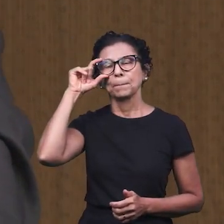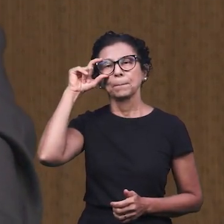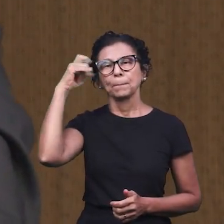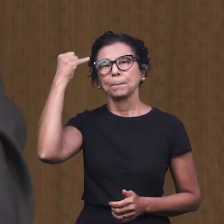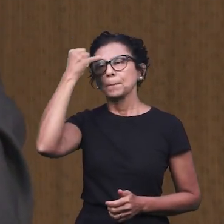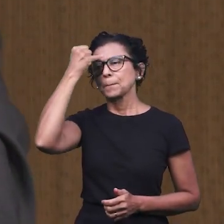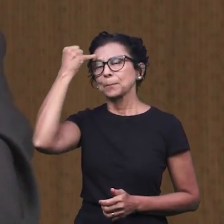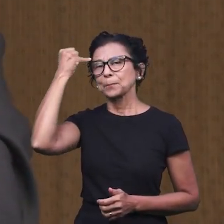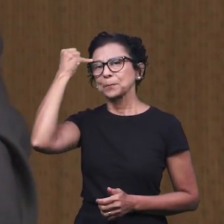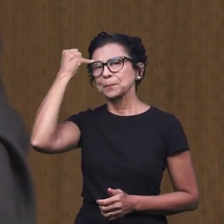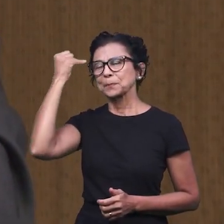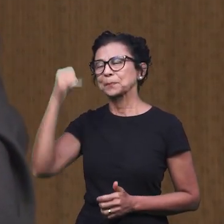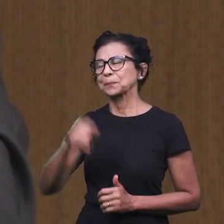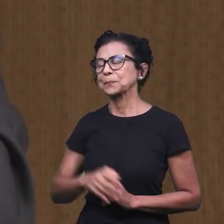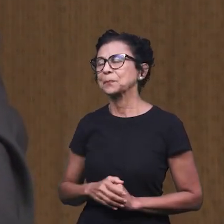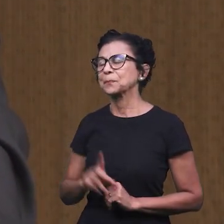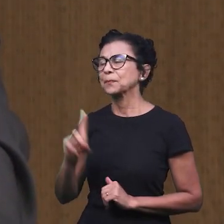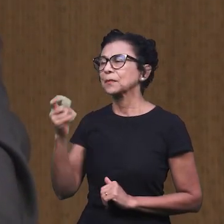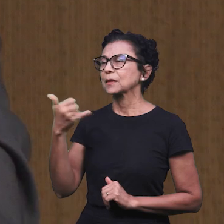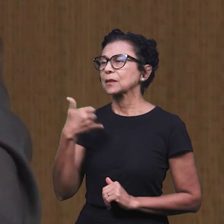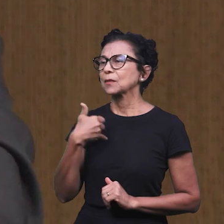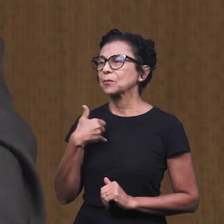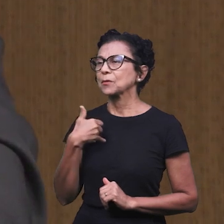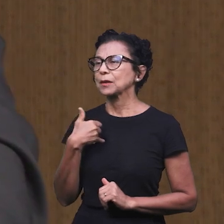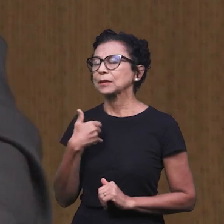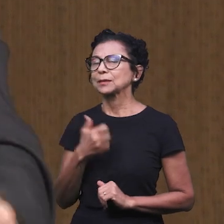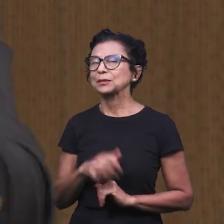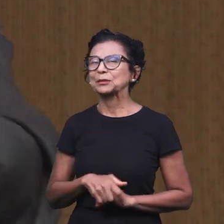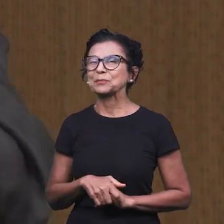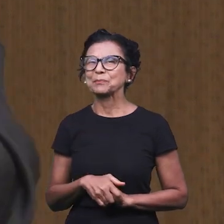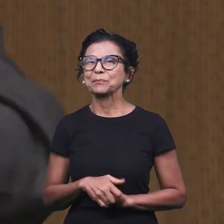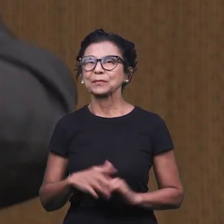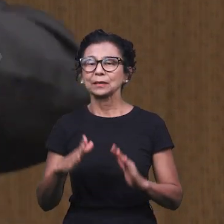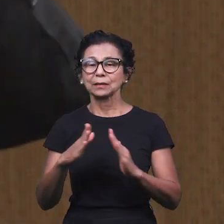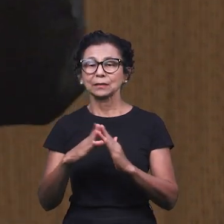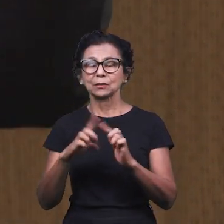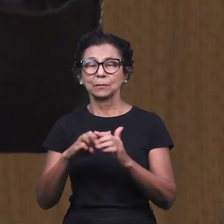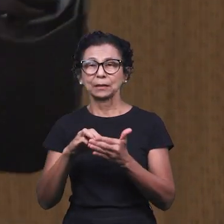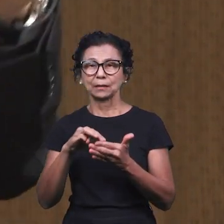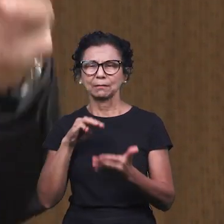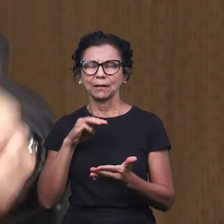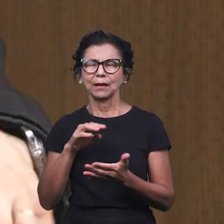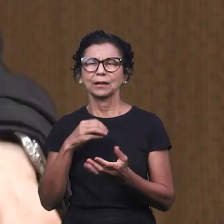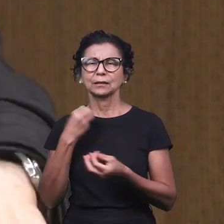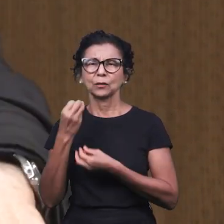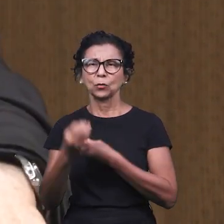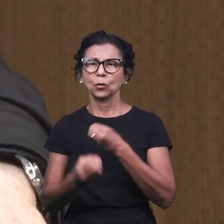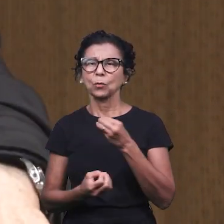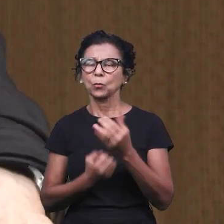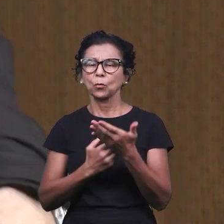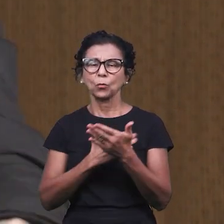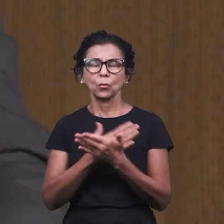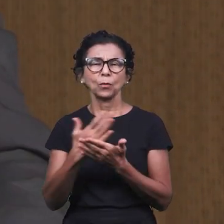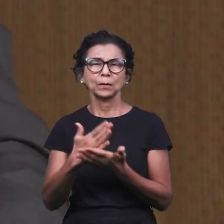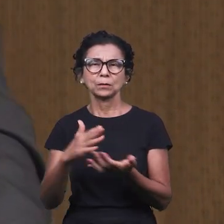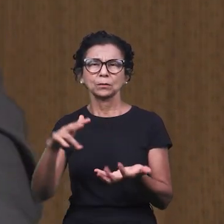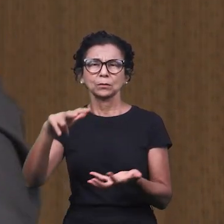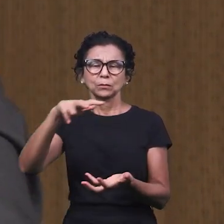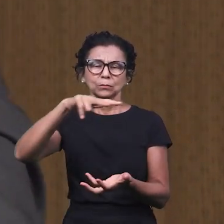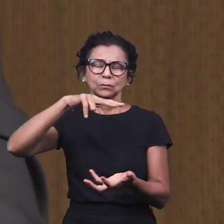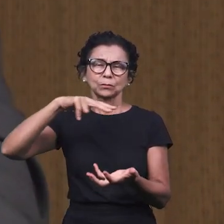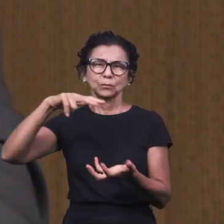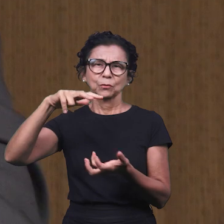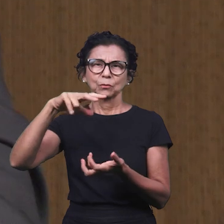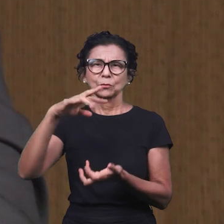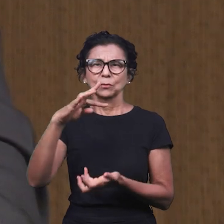a unidade da igreja. Porque antigamente, a gente tinha que pegar o ônibus, vir aqui em Domingos Martins para ter um seminário. Através